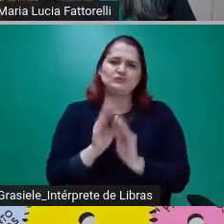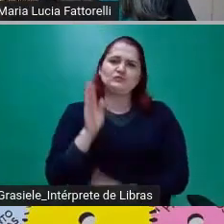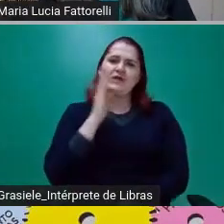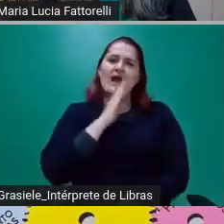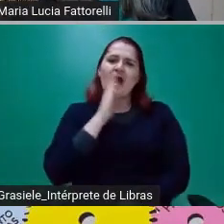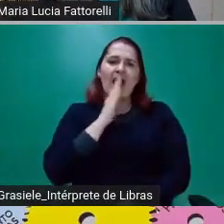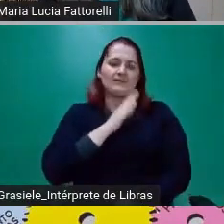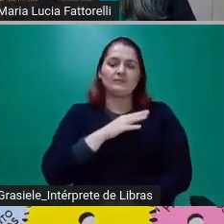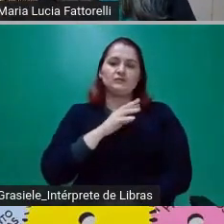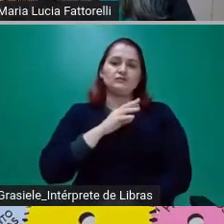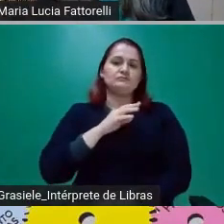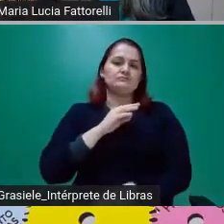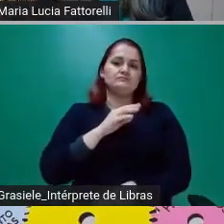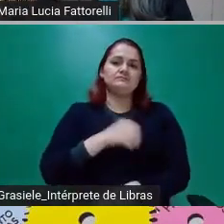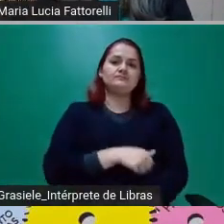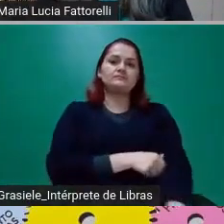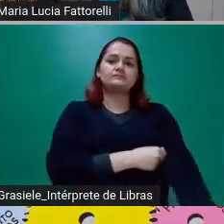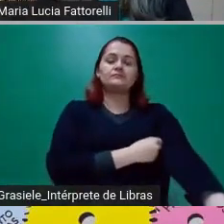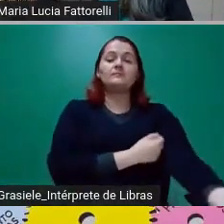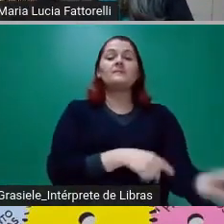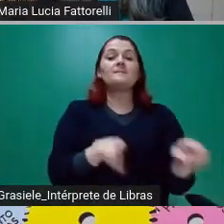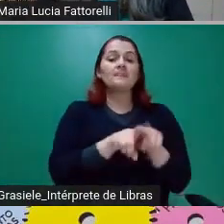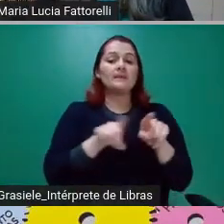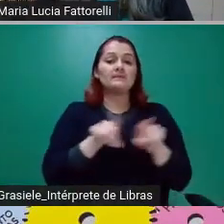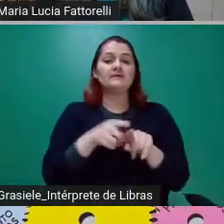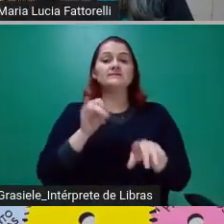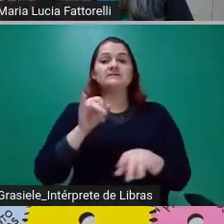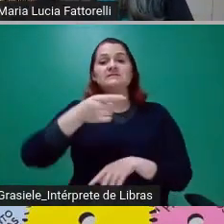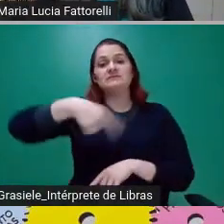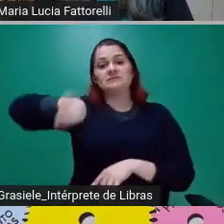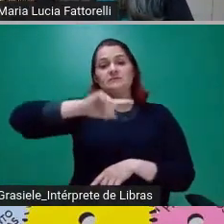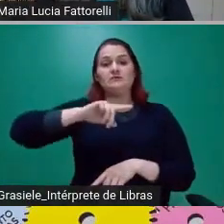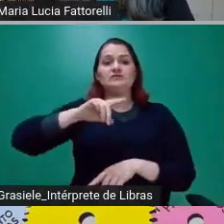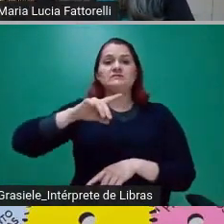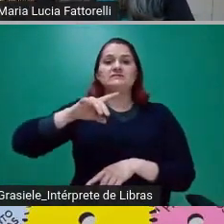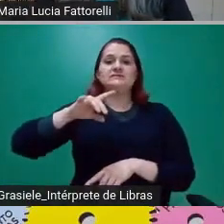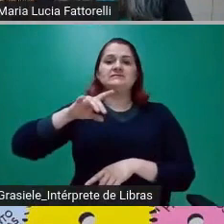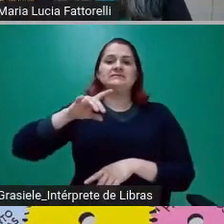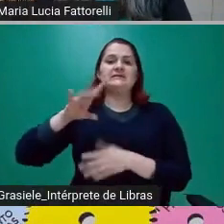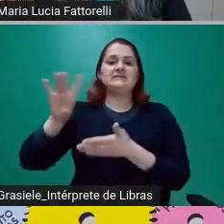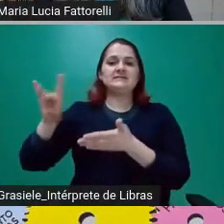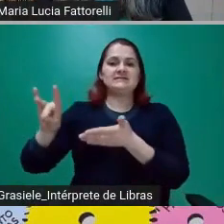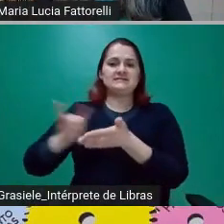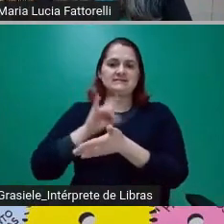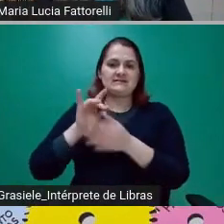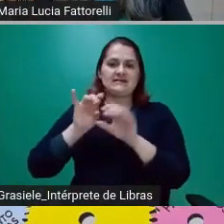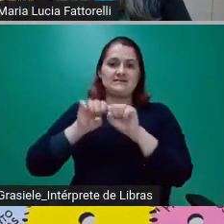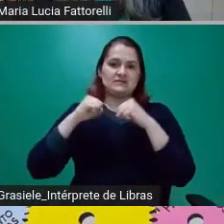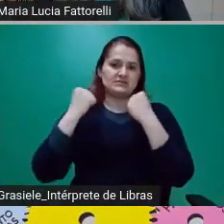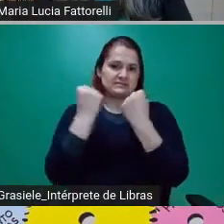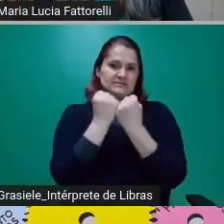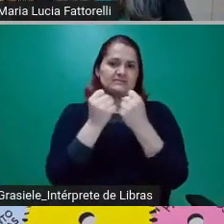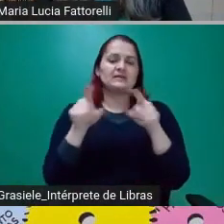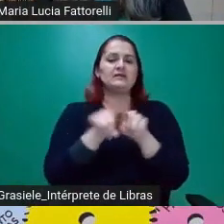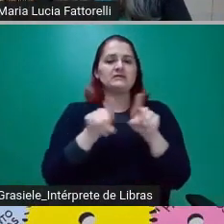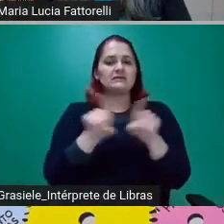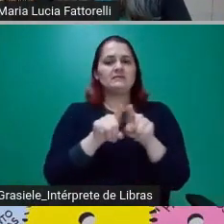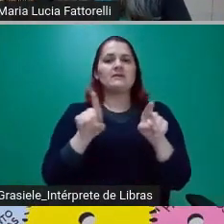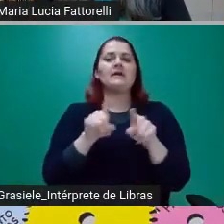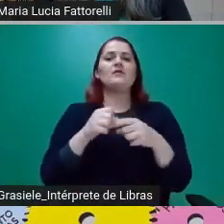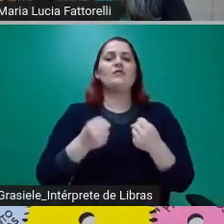mas eu quero já adiantar que a quem se inscreveu neste seminário, eu disponibilizei em PDF um